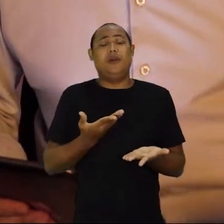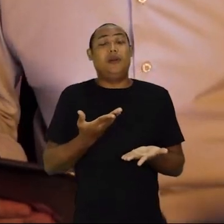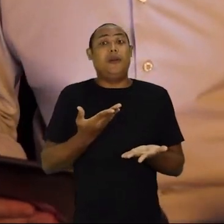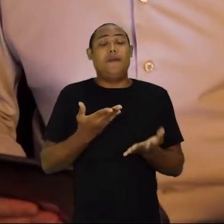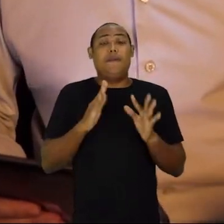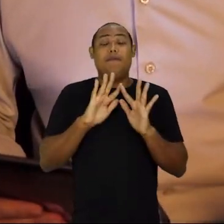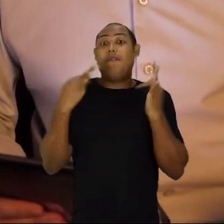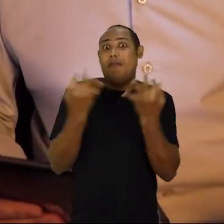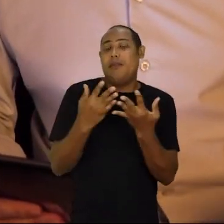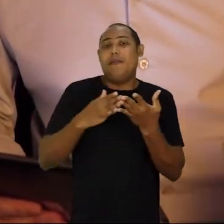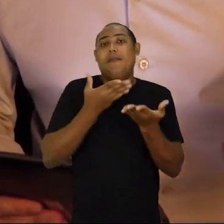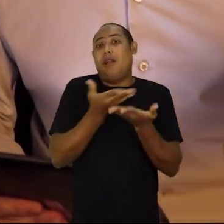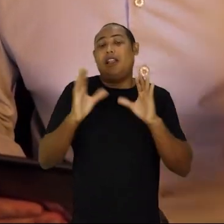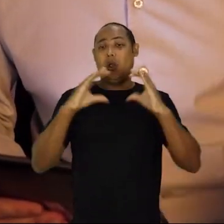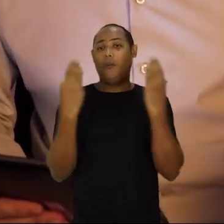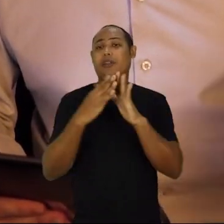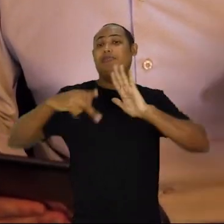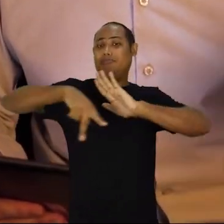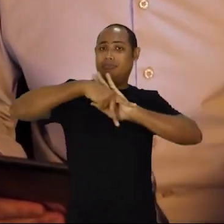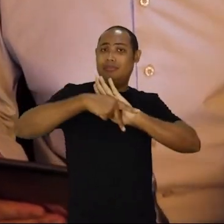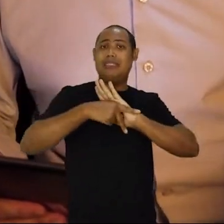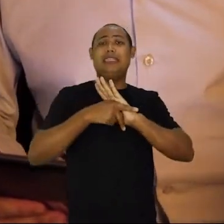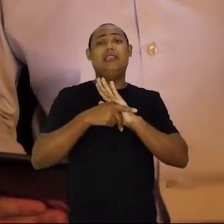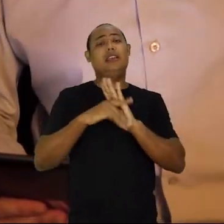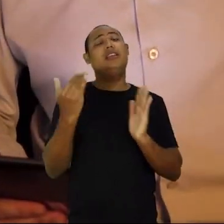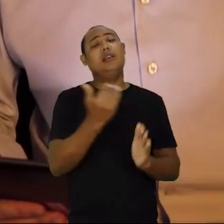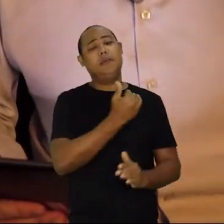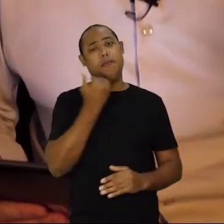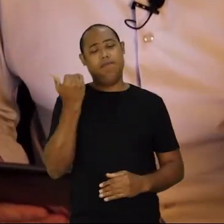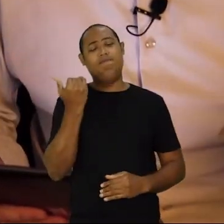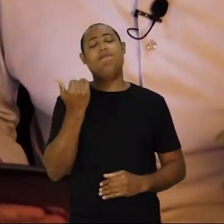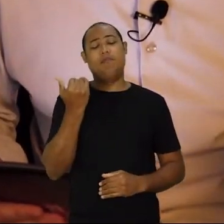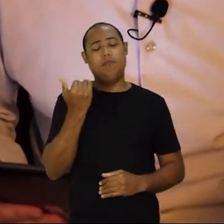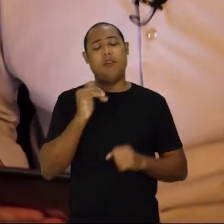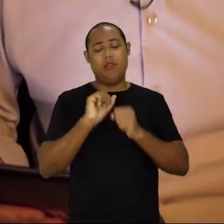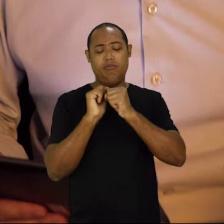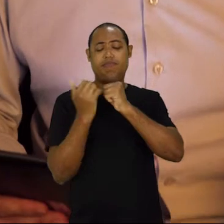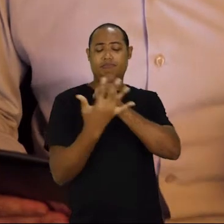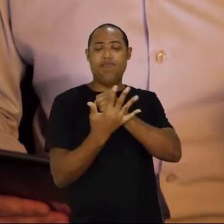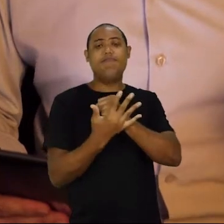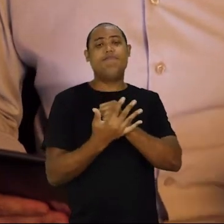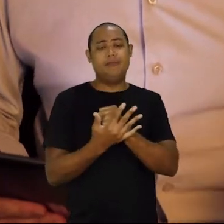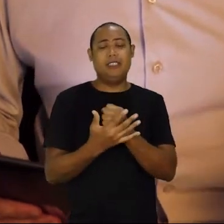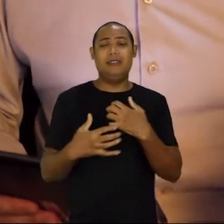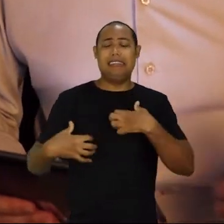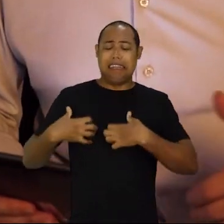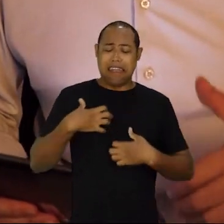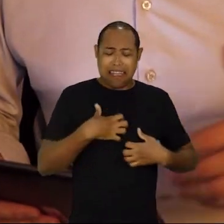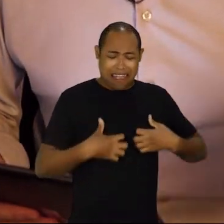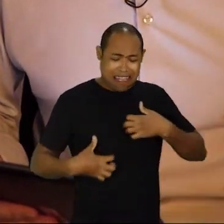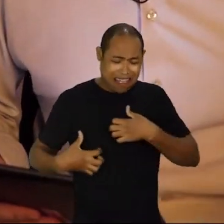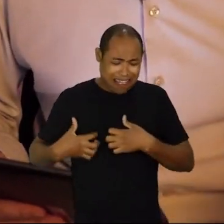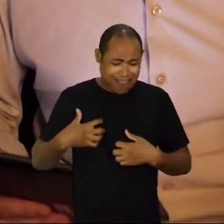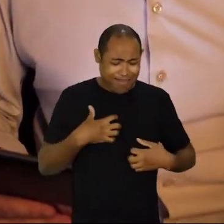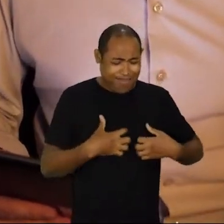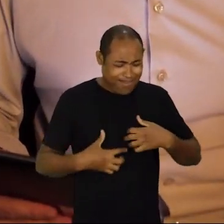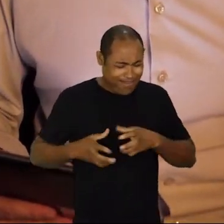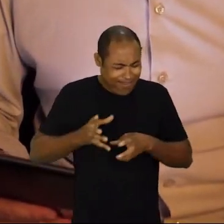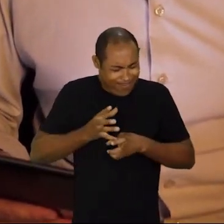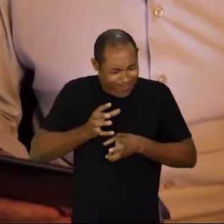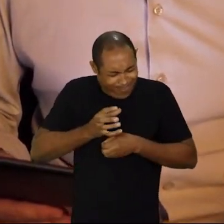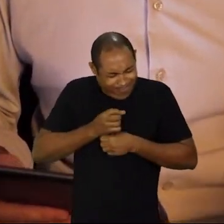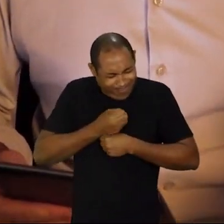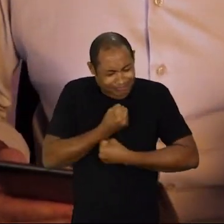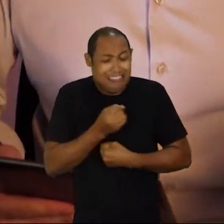pessoas de nosso convívio familiar, parentes, amigos, pessoas de nossa comunidade que infelizmente se foram nesse período